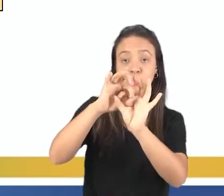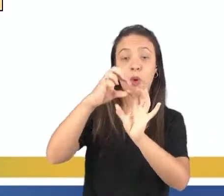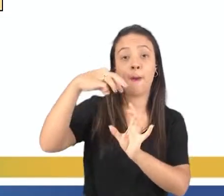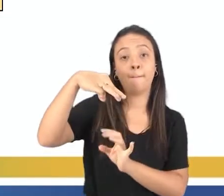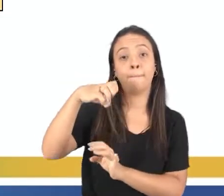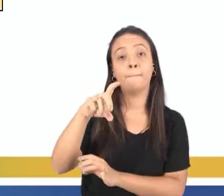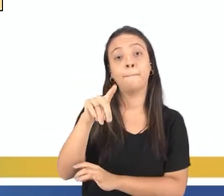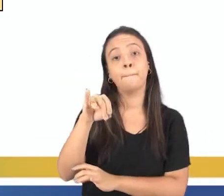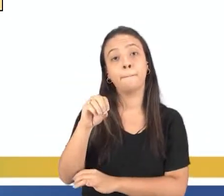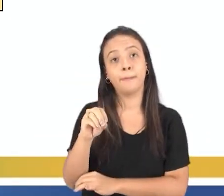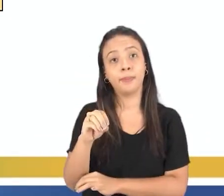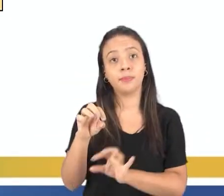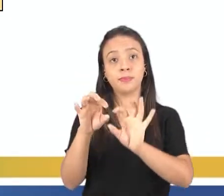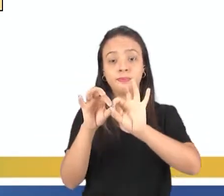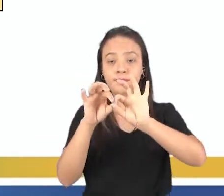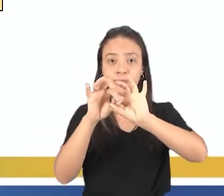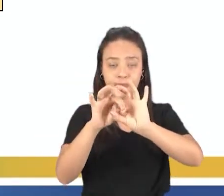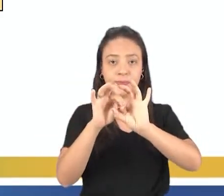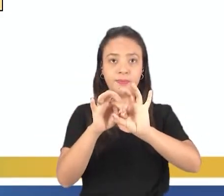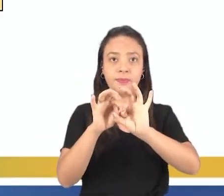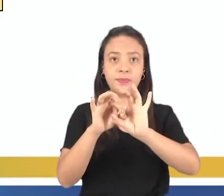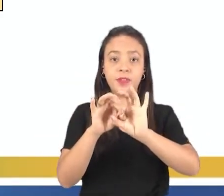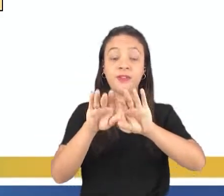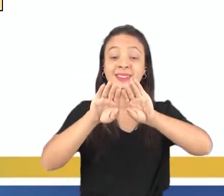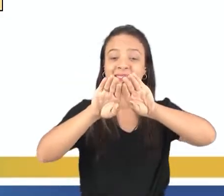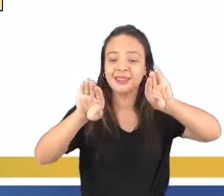médio, que vai dividir os segmentos